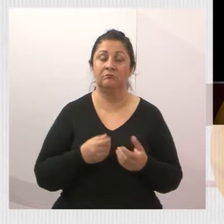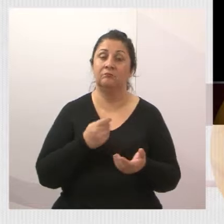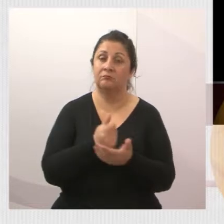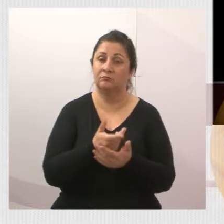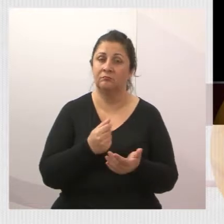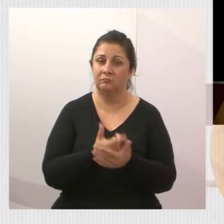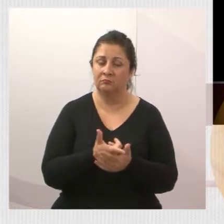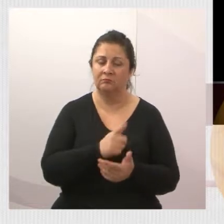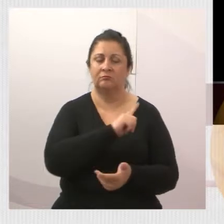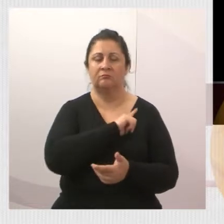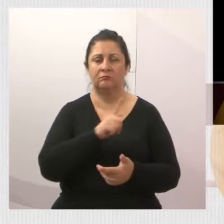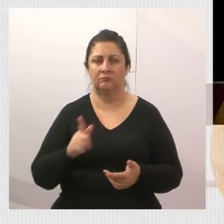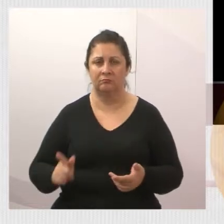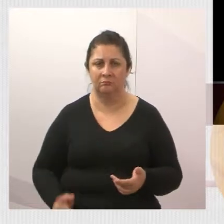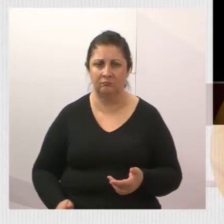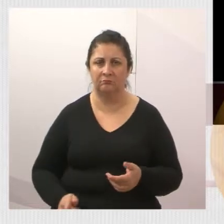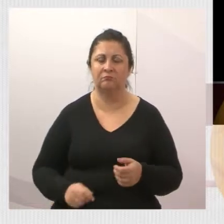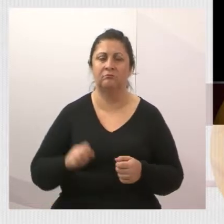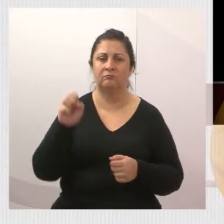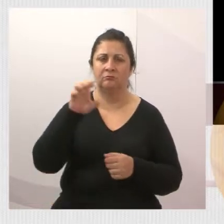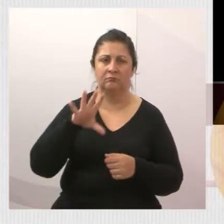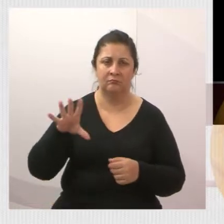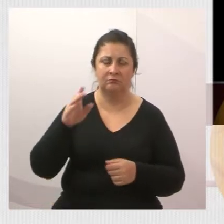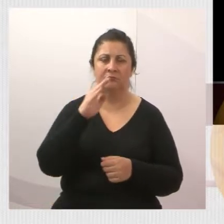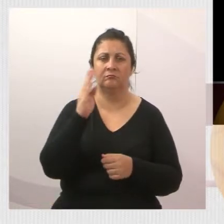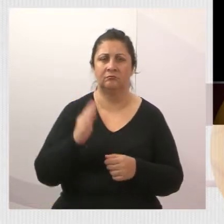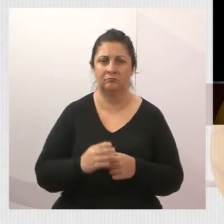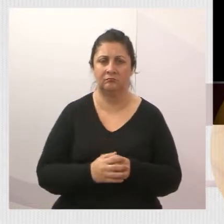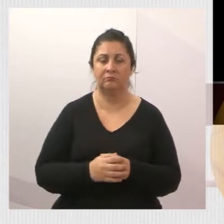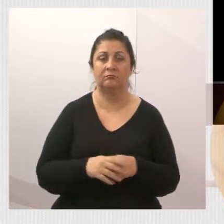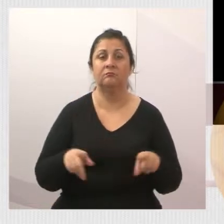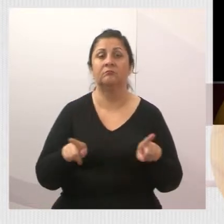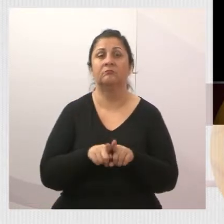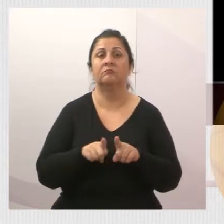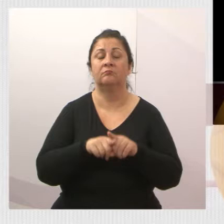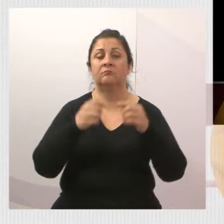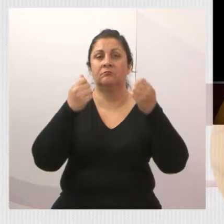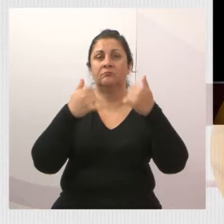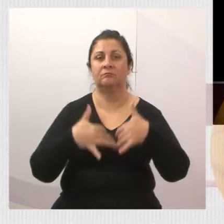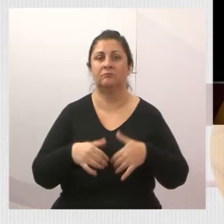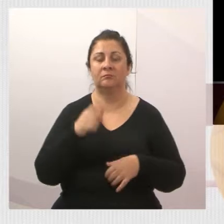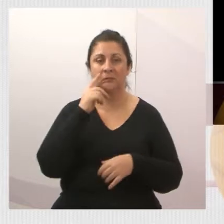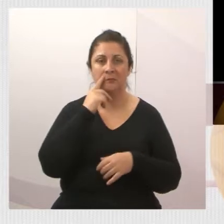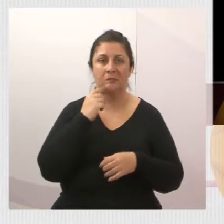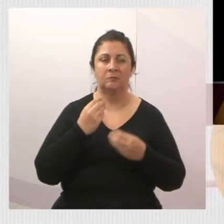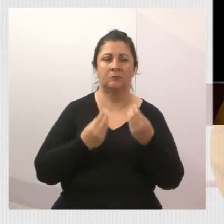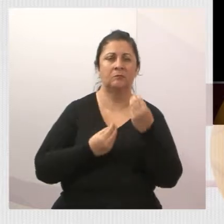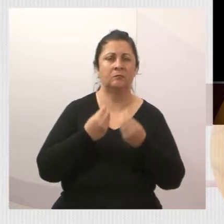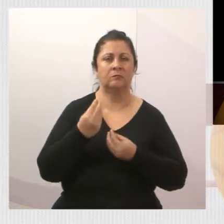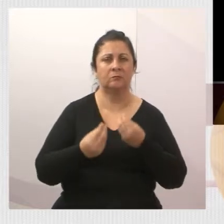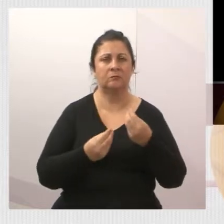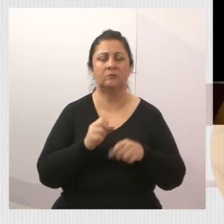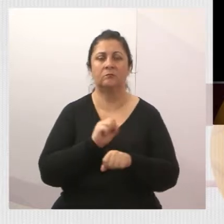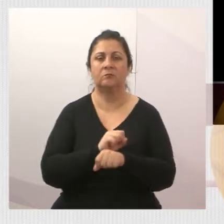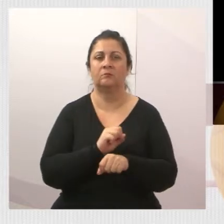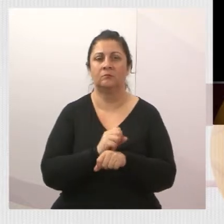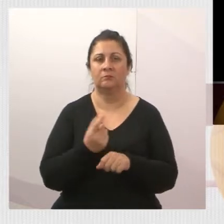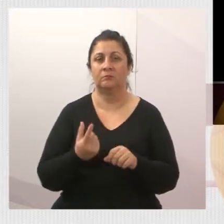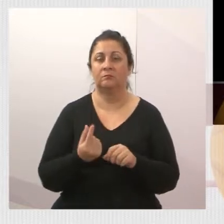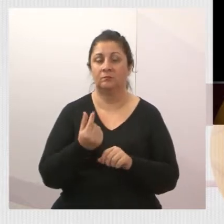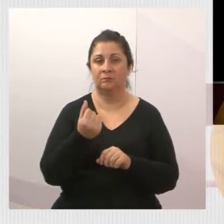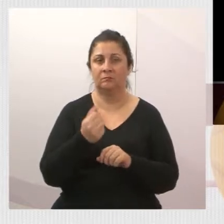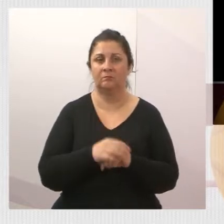contribuições do governo federal e estadual, mas a gente precisa falar um pouco também que, ainda que a gente tenha uma previsão orçamentária, a gente tem